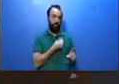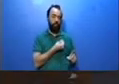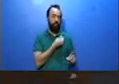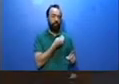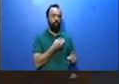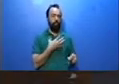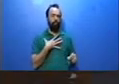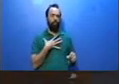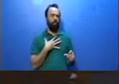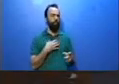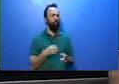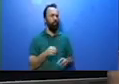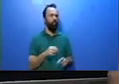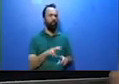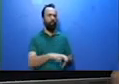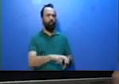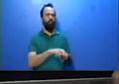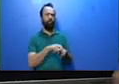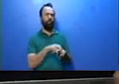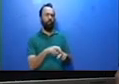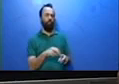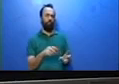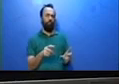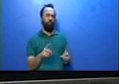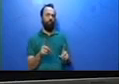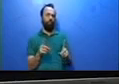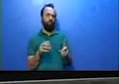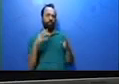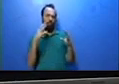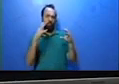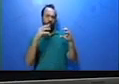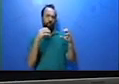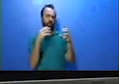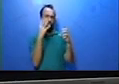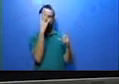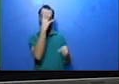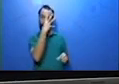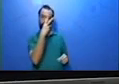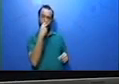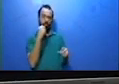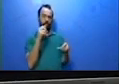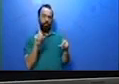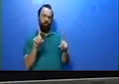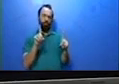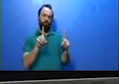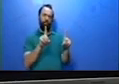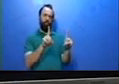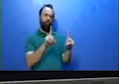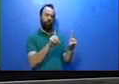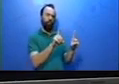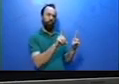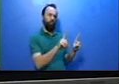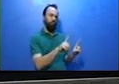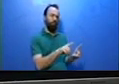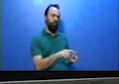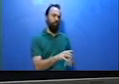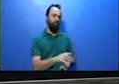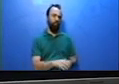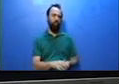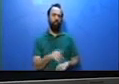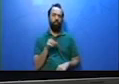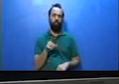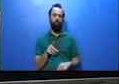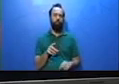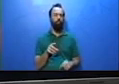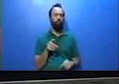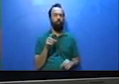a declaração de amor e segue a lâmpada feminina todo apaixonado. Se você quiser escrever com as suas